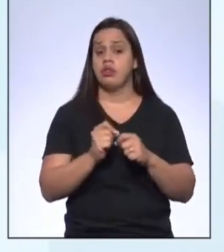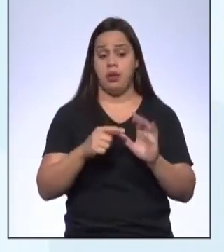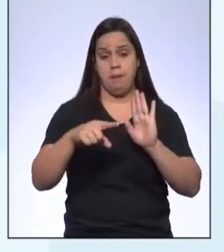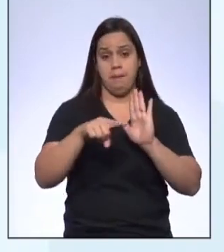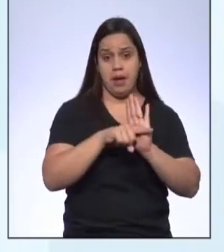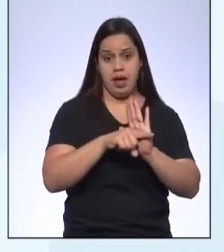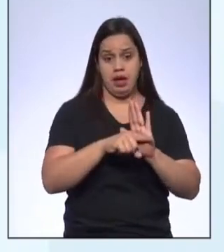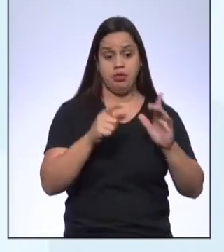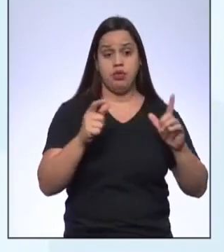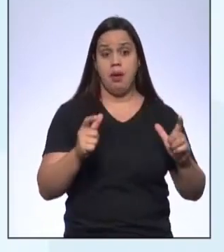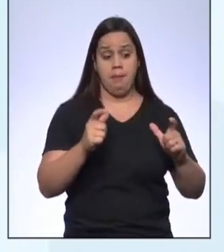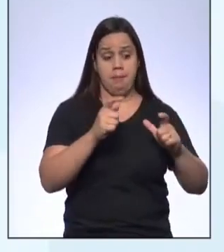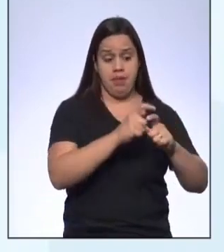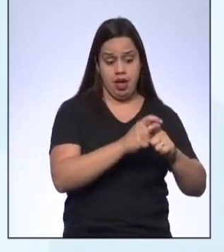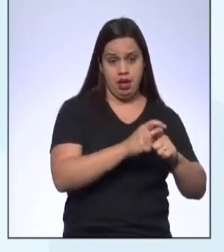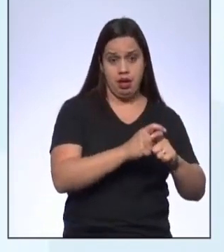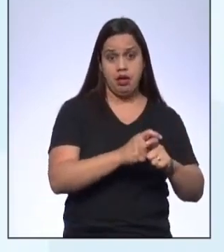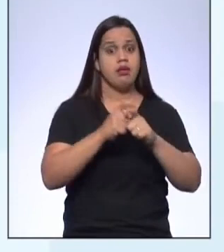eu encontro